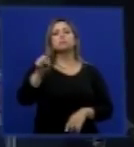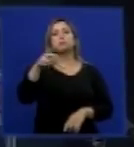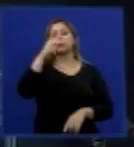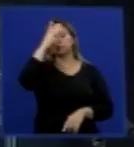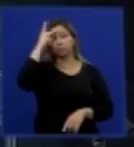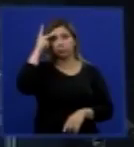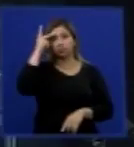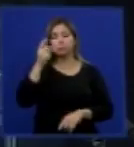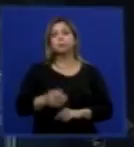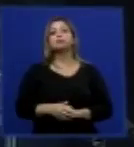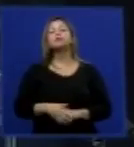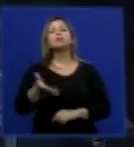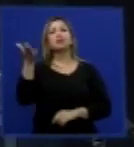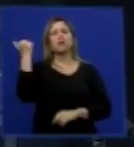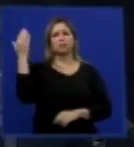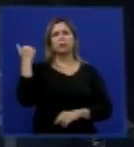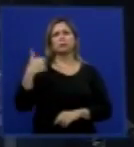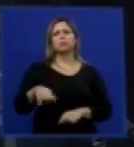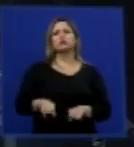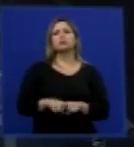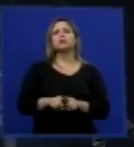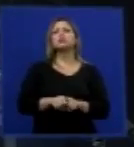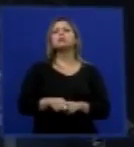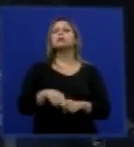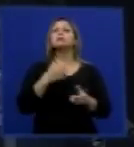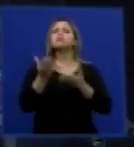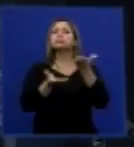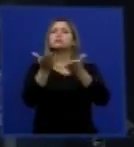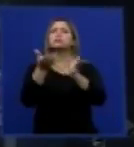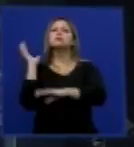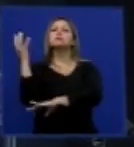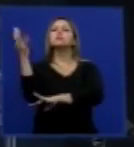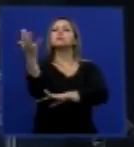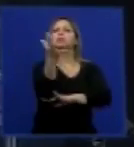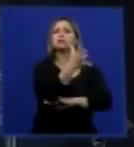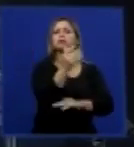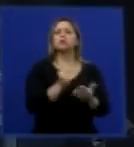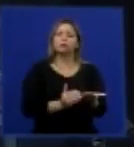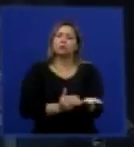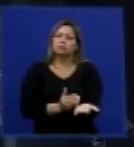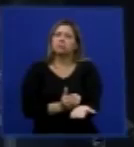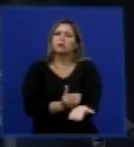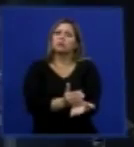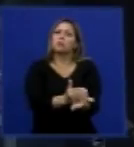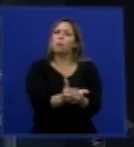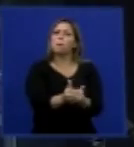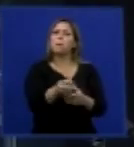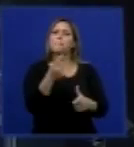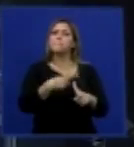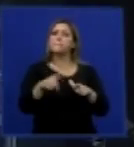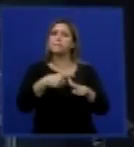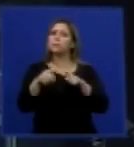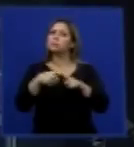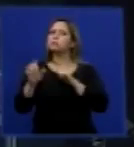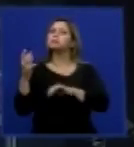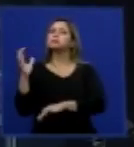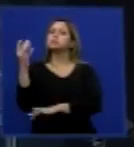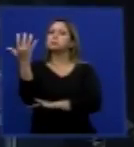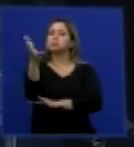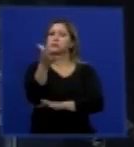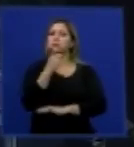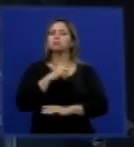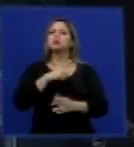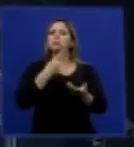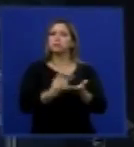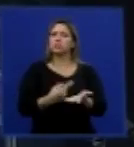habitantes na época Ainda a questão ambiental junto aos municípios estava Nascente tivemos a realização